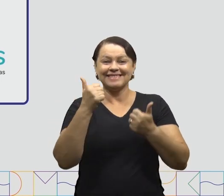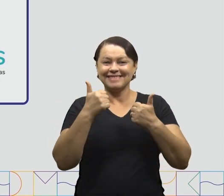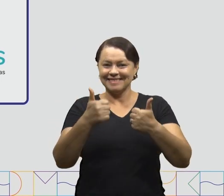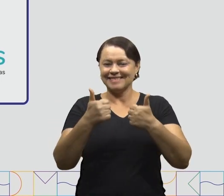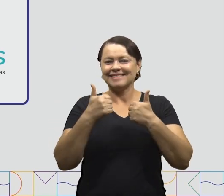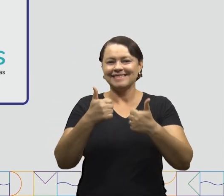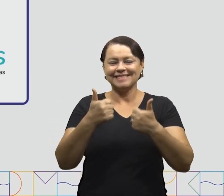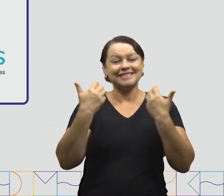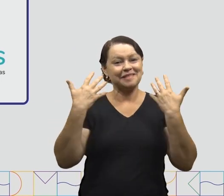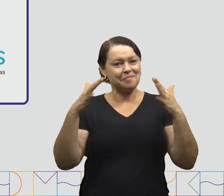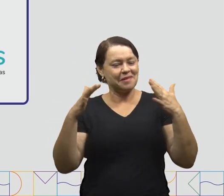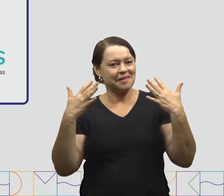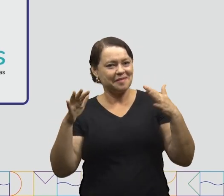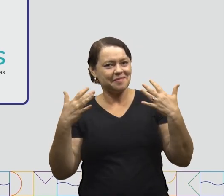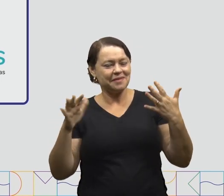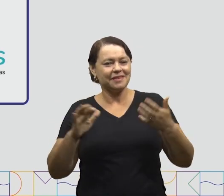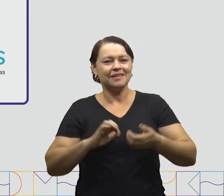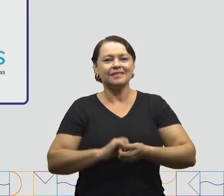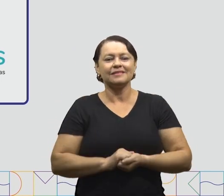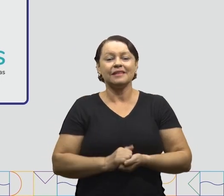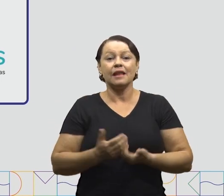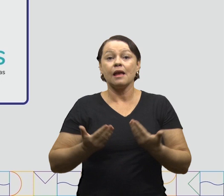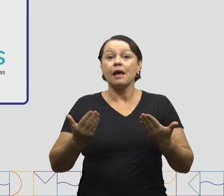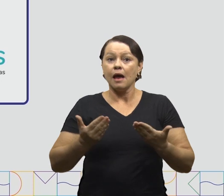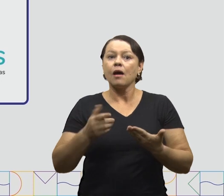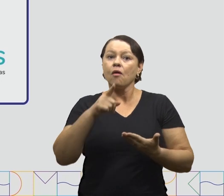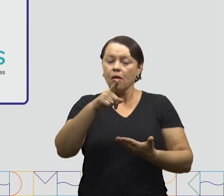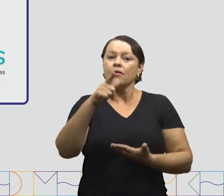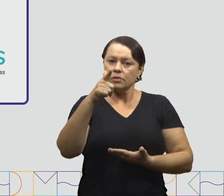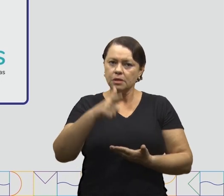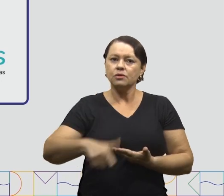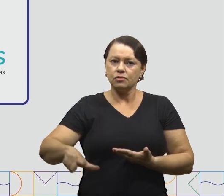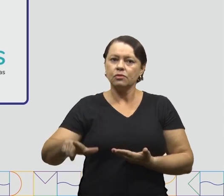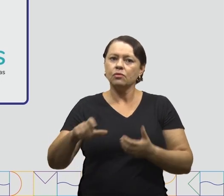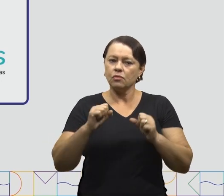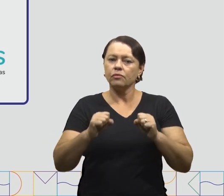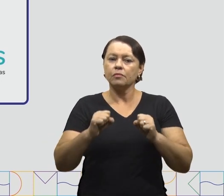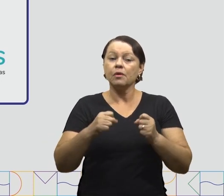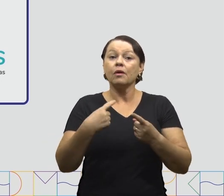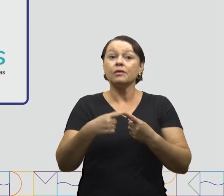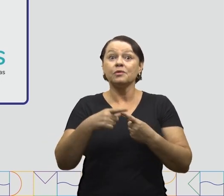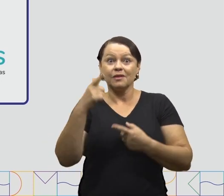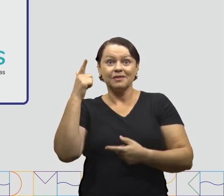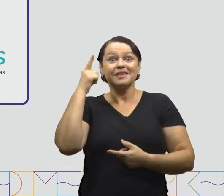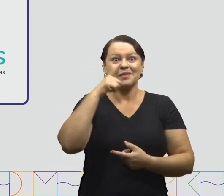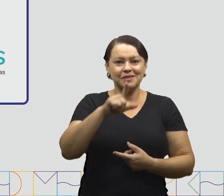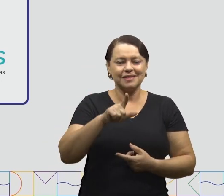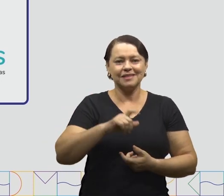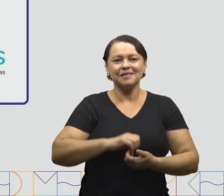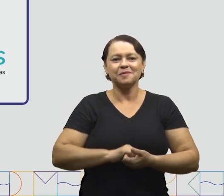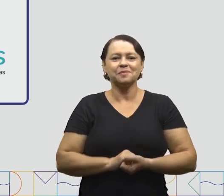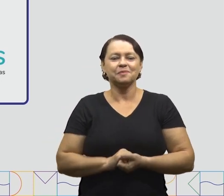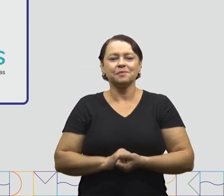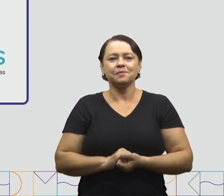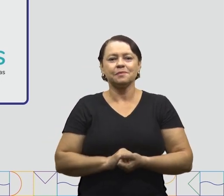Isso, muito bem, você acertou. Que legal! Agora você vai jogar de novo, né? Porque você acertou.